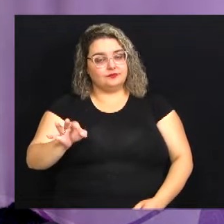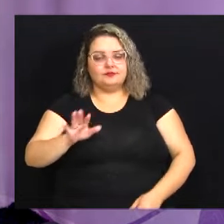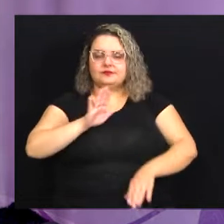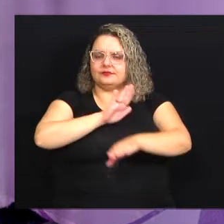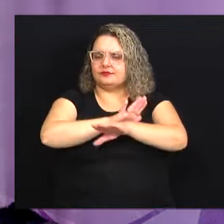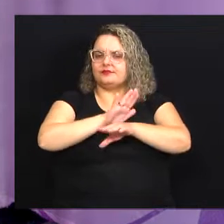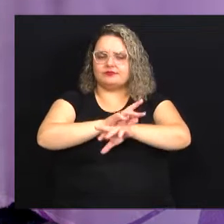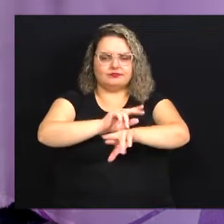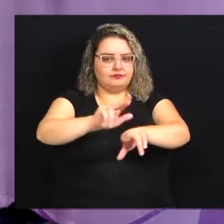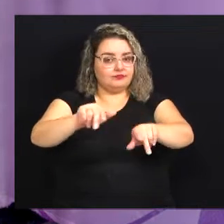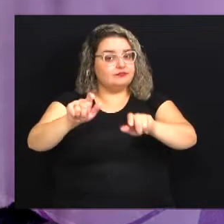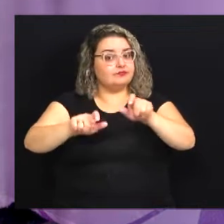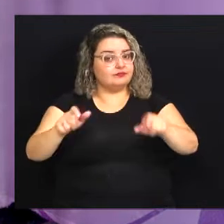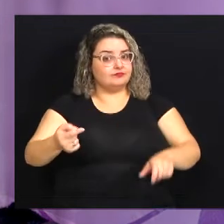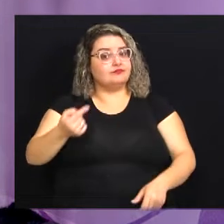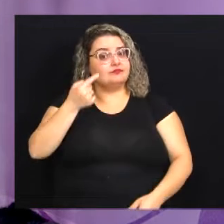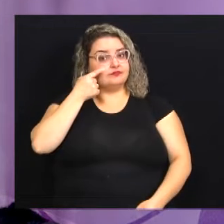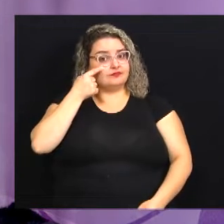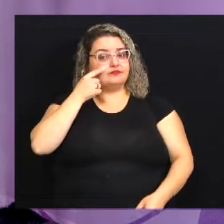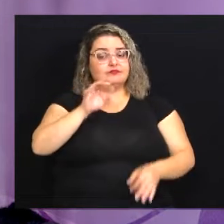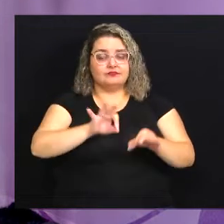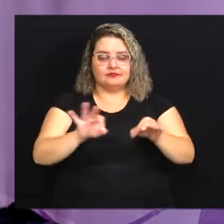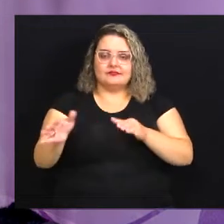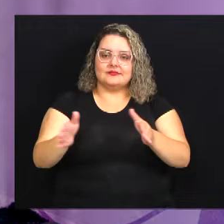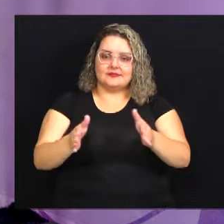gente que está assistindo o nosso programa nesse momento.